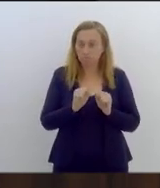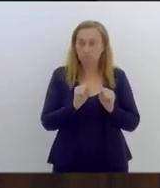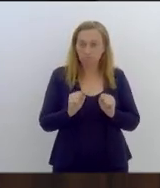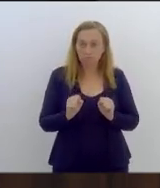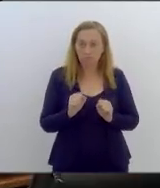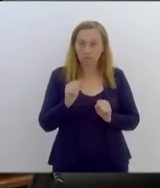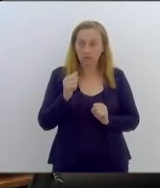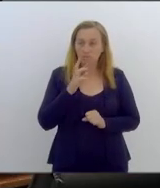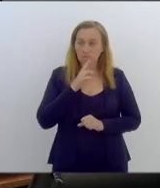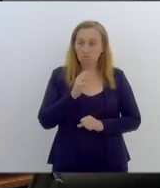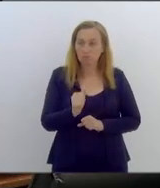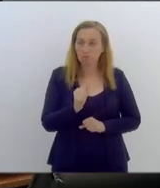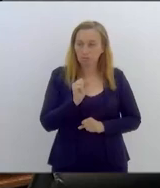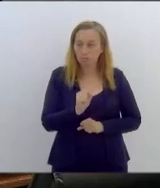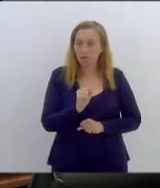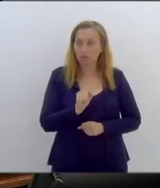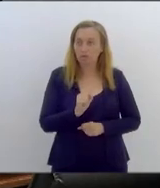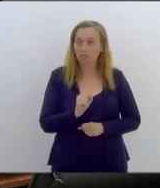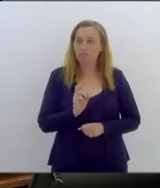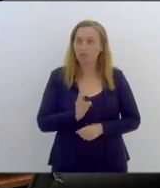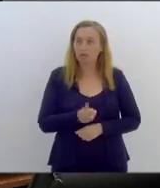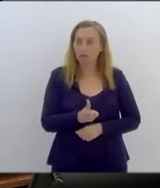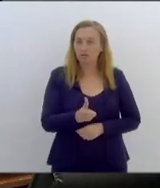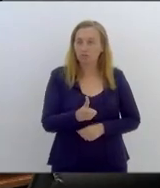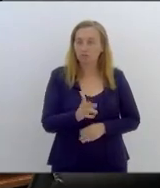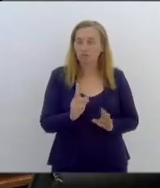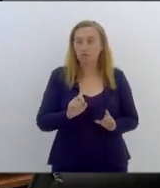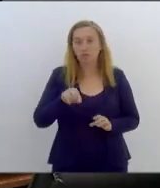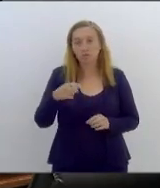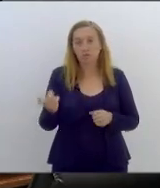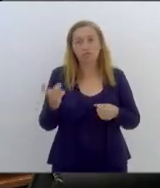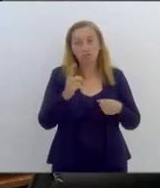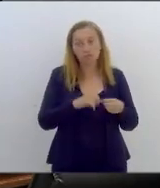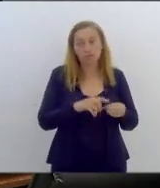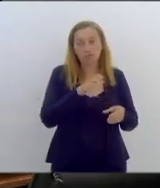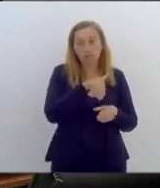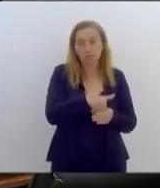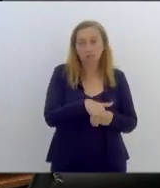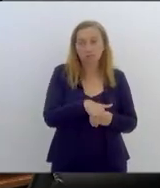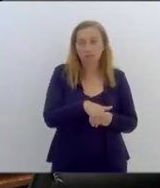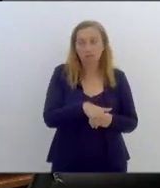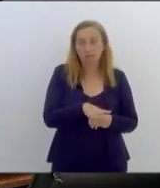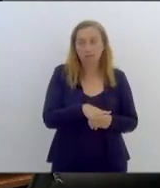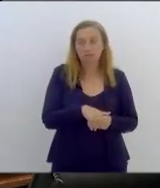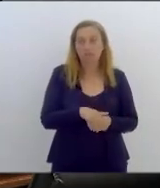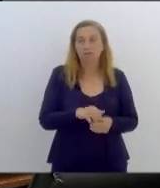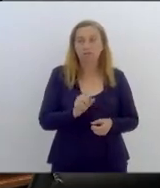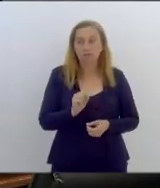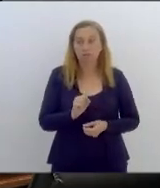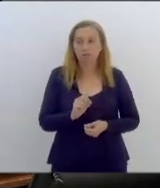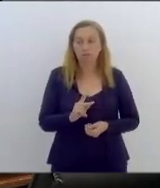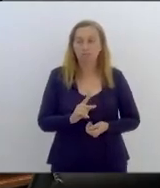Amorim? Não, vai continuar o destaque. Quando voltar para votar, você...